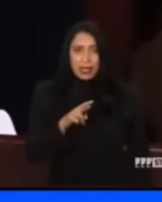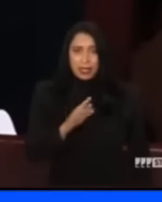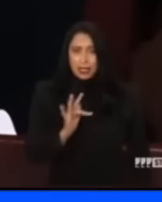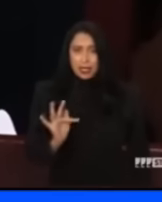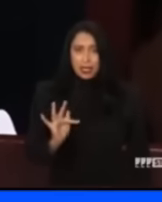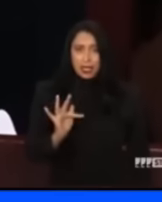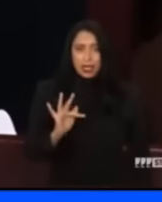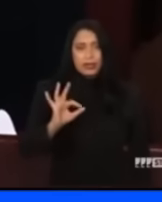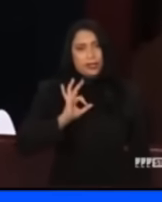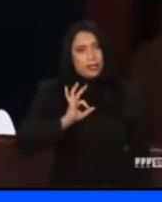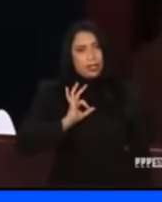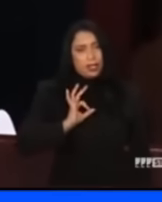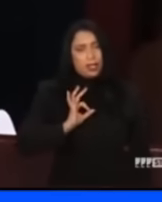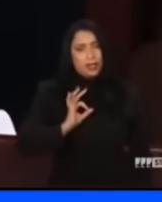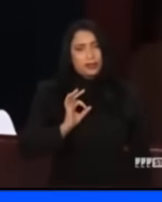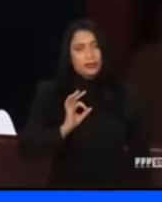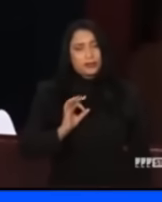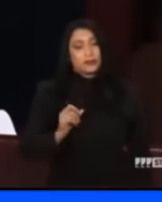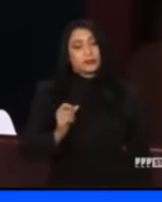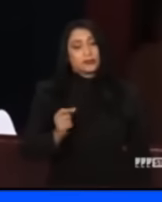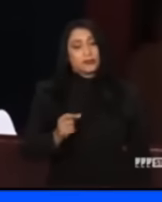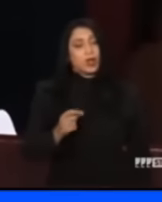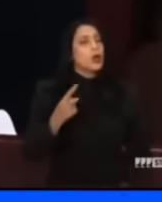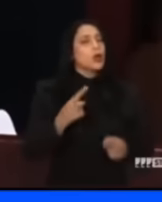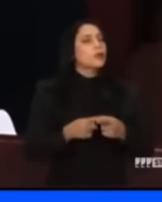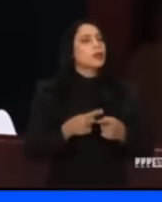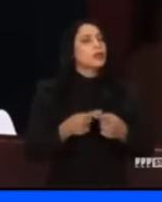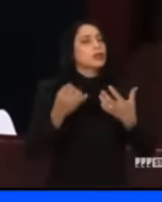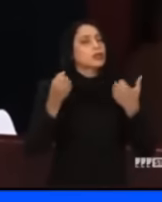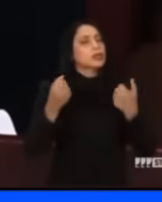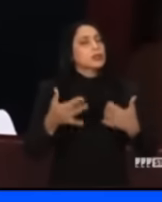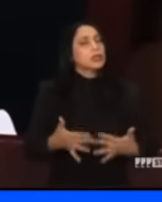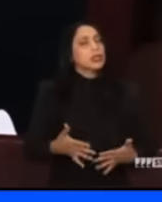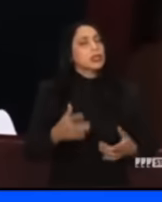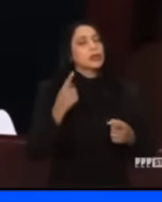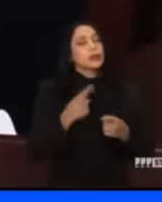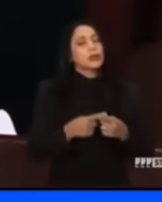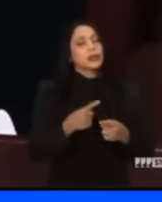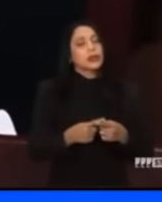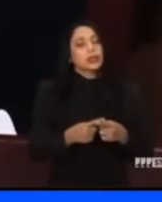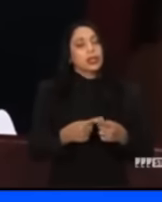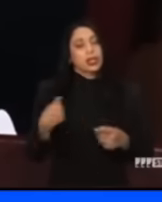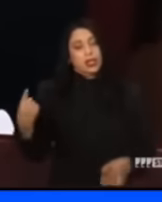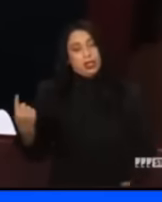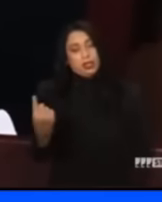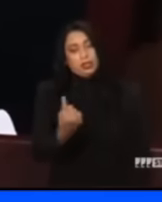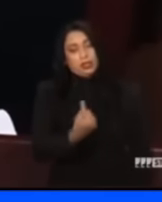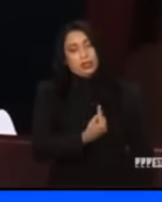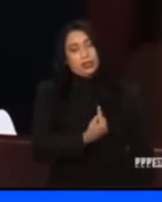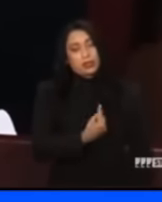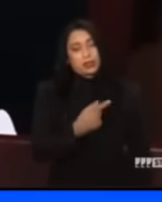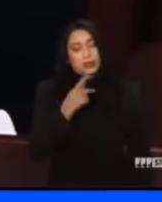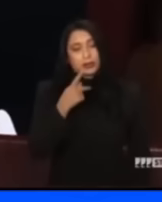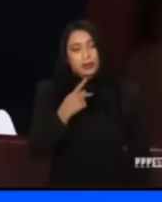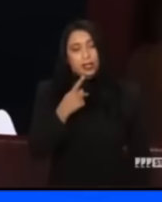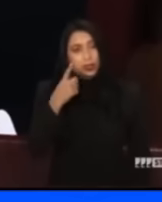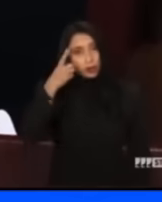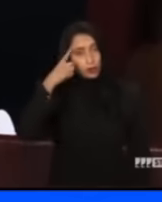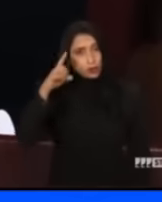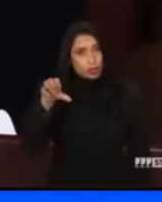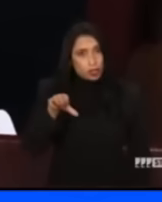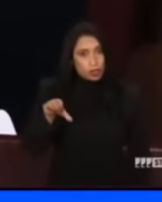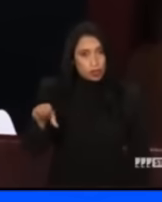eletrônicas? E por que digo isso? Porque nós estamos falando no dia